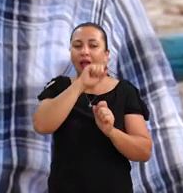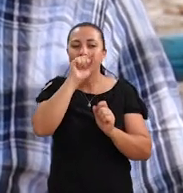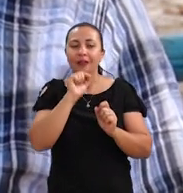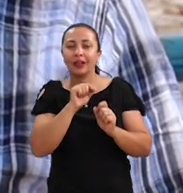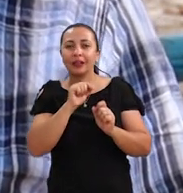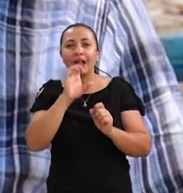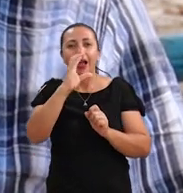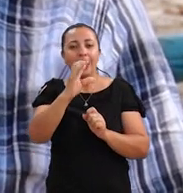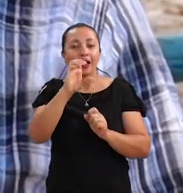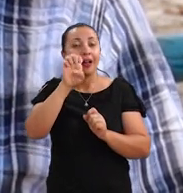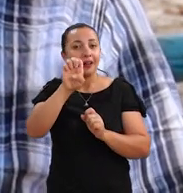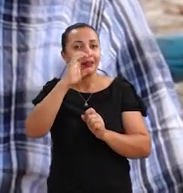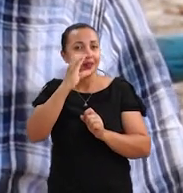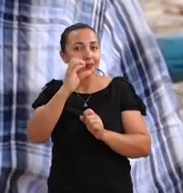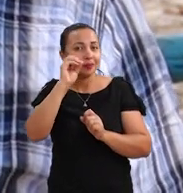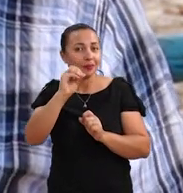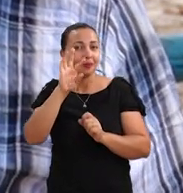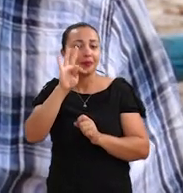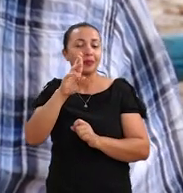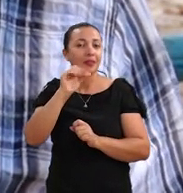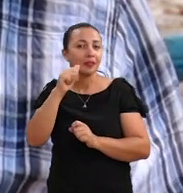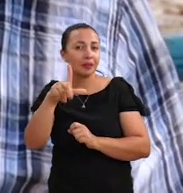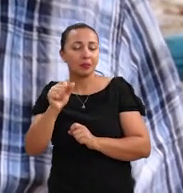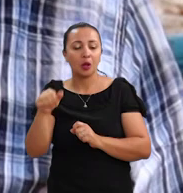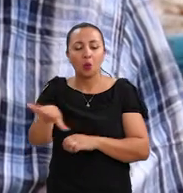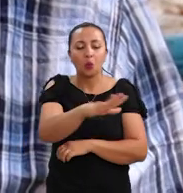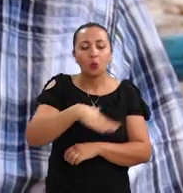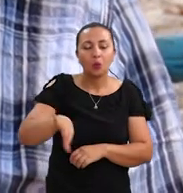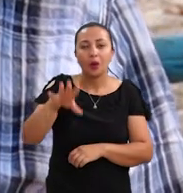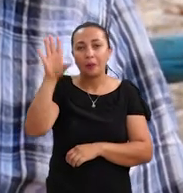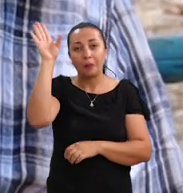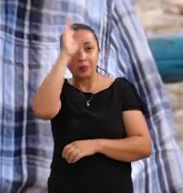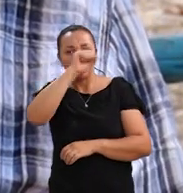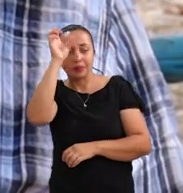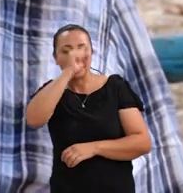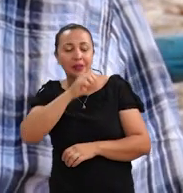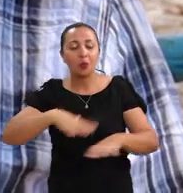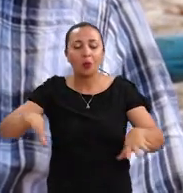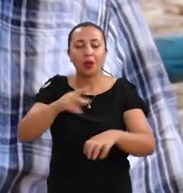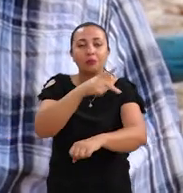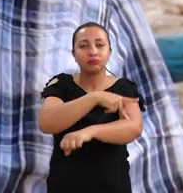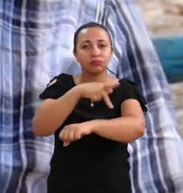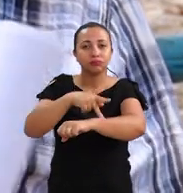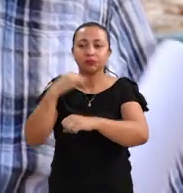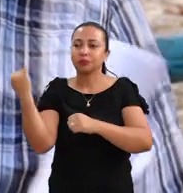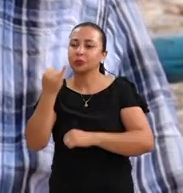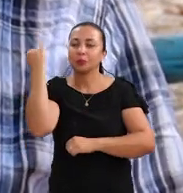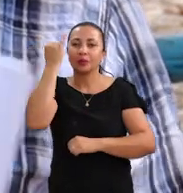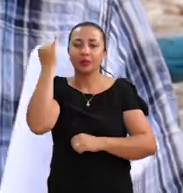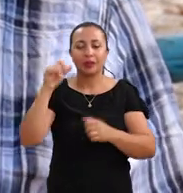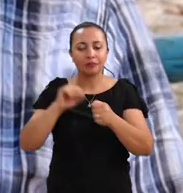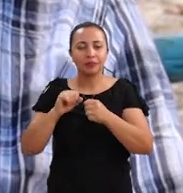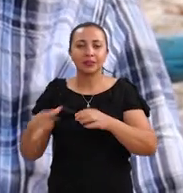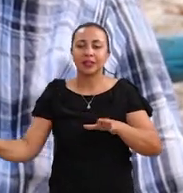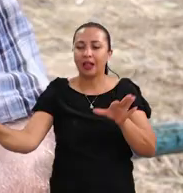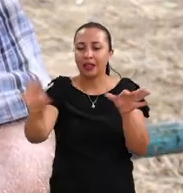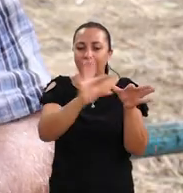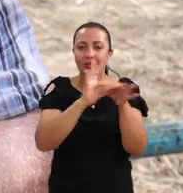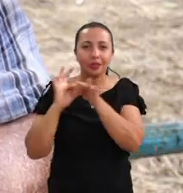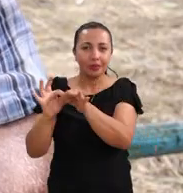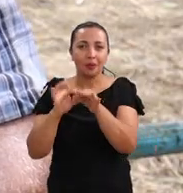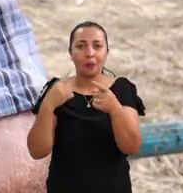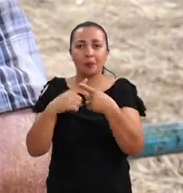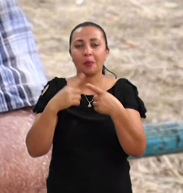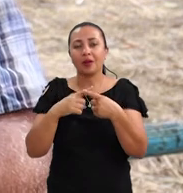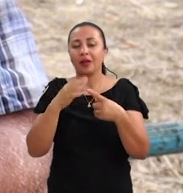ela traz a questão da ecoterapia no campo da aprendizagem, né? No campo pedagógico, né? Foi importante fazer esse link,